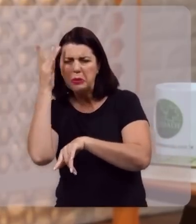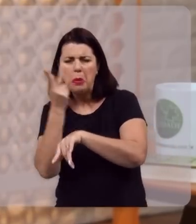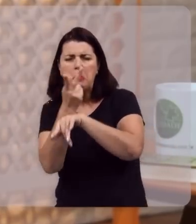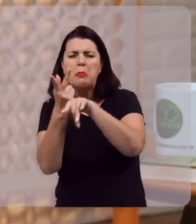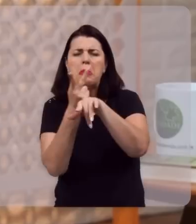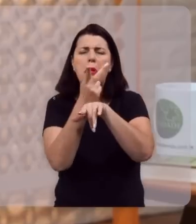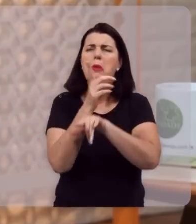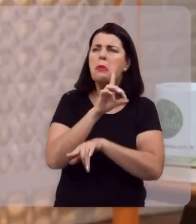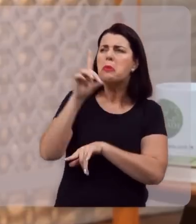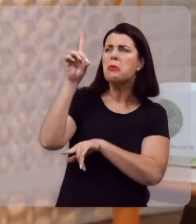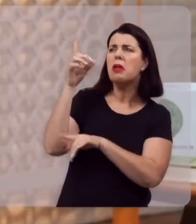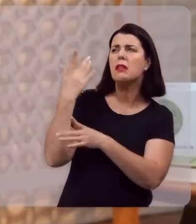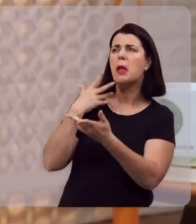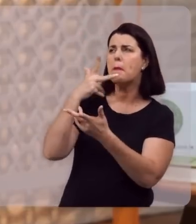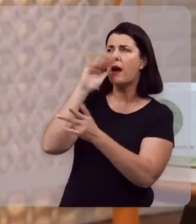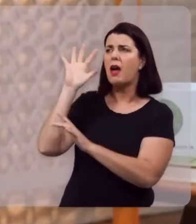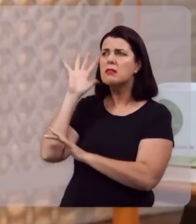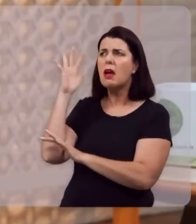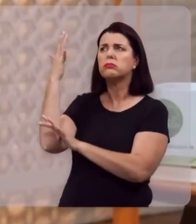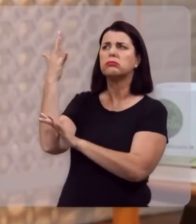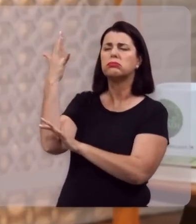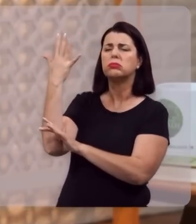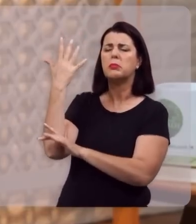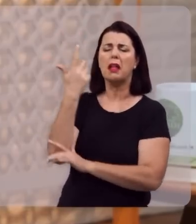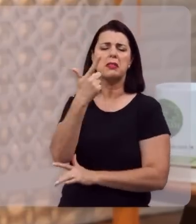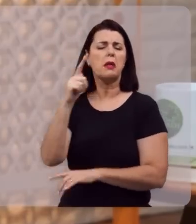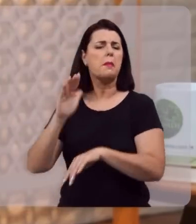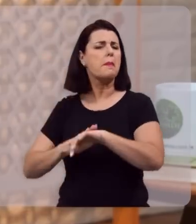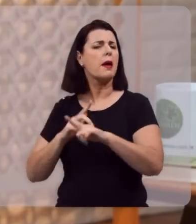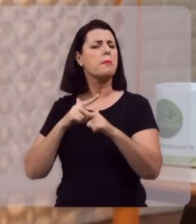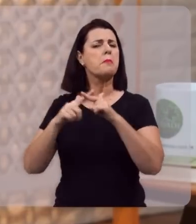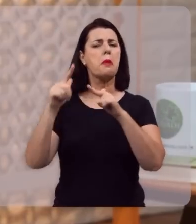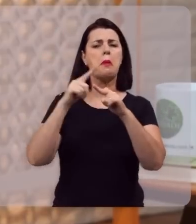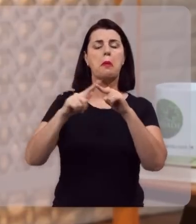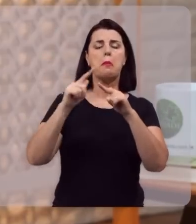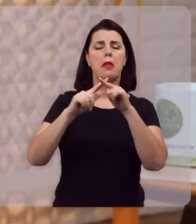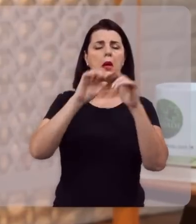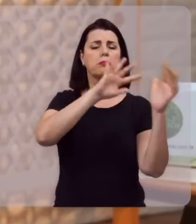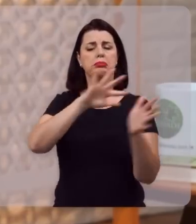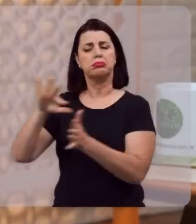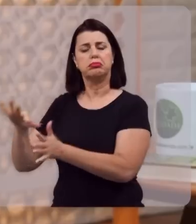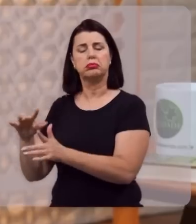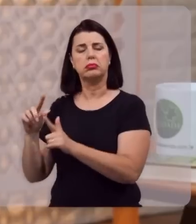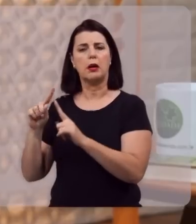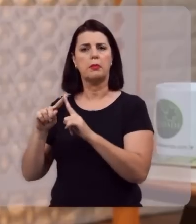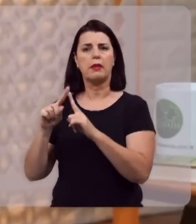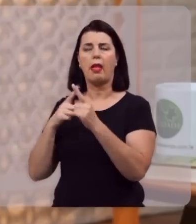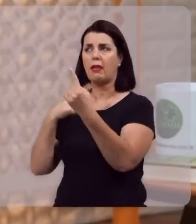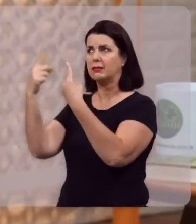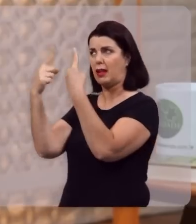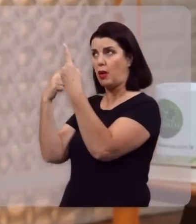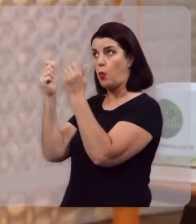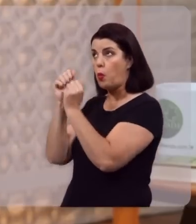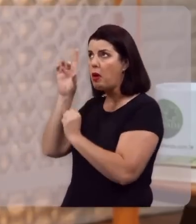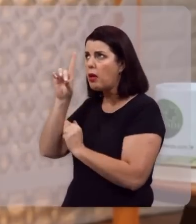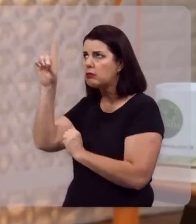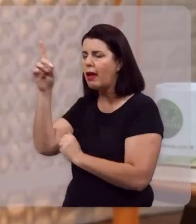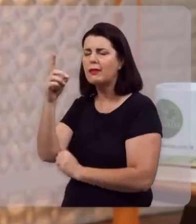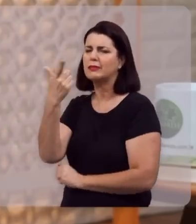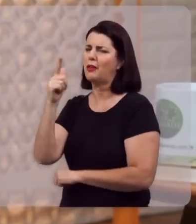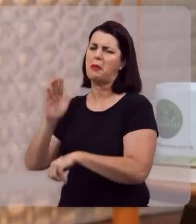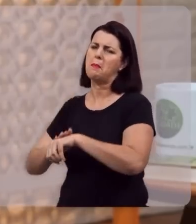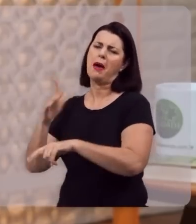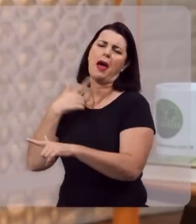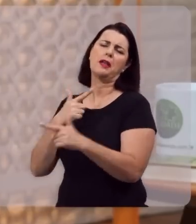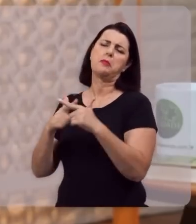como uma solução, na verdade, para não ter mais problemas. Elas acreditam que se tiverem algum tipo de relacionamento com Deus, não vão ter mais